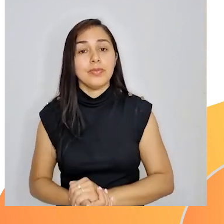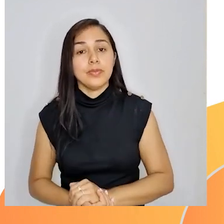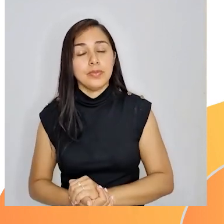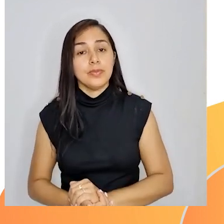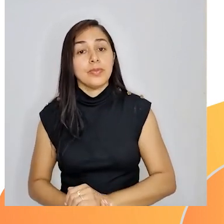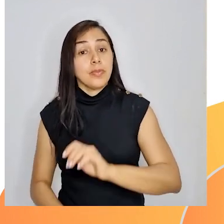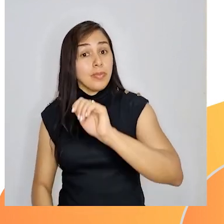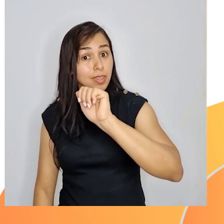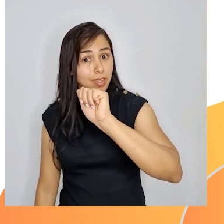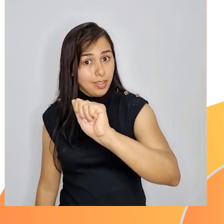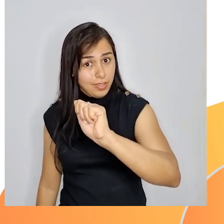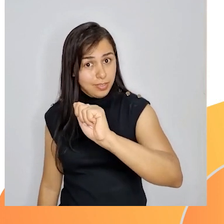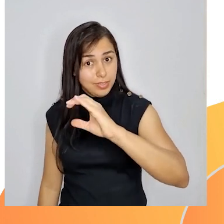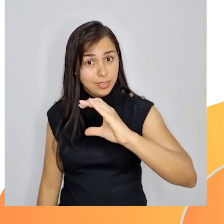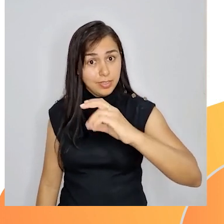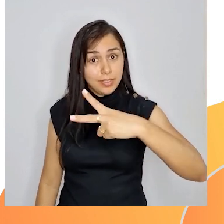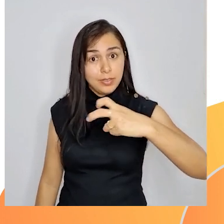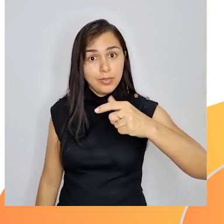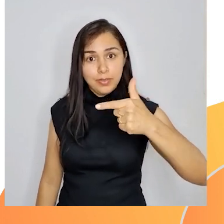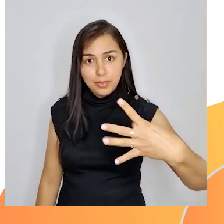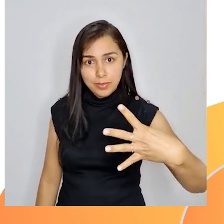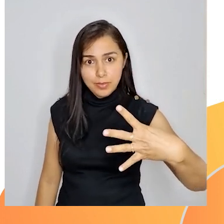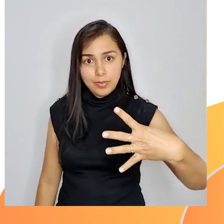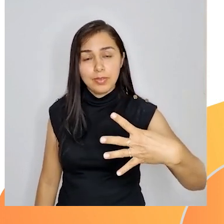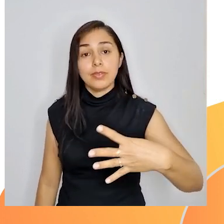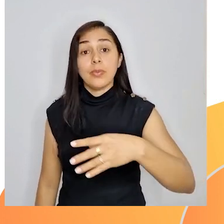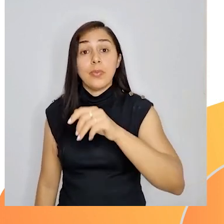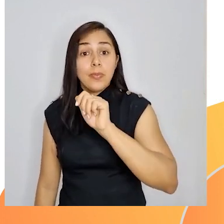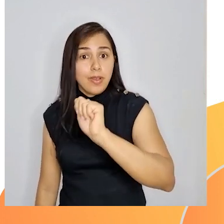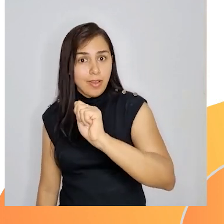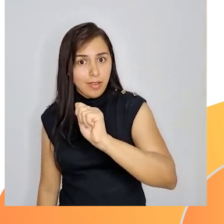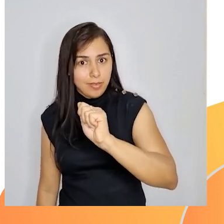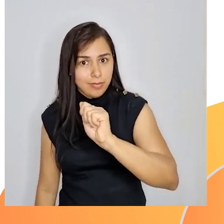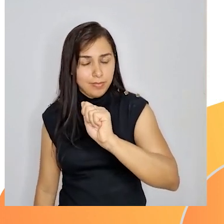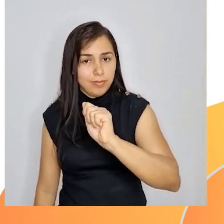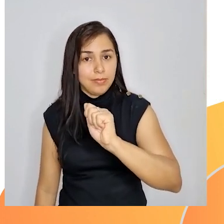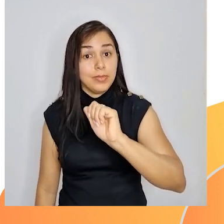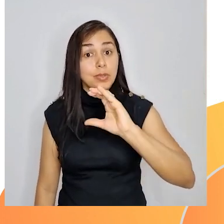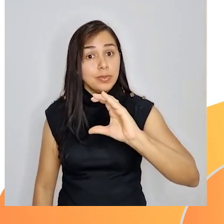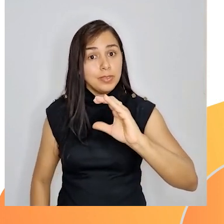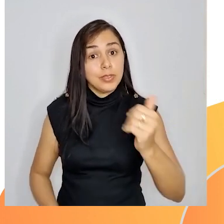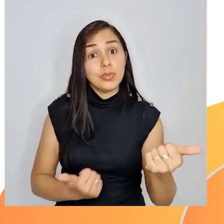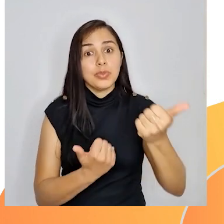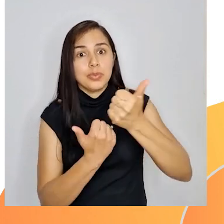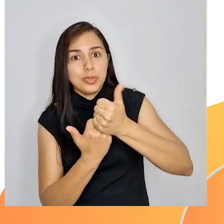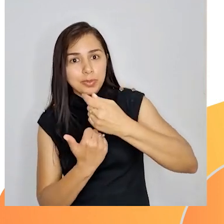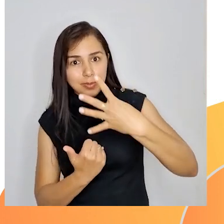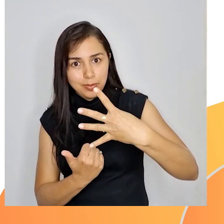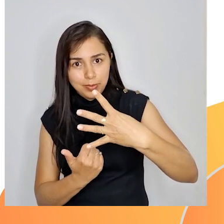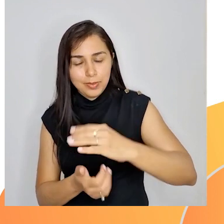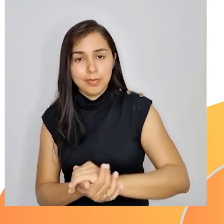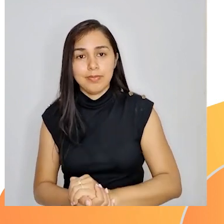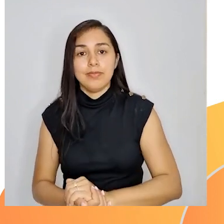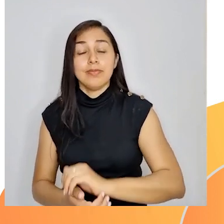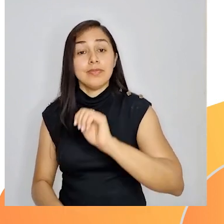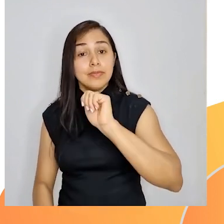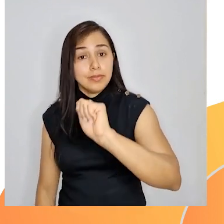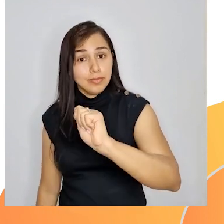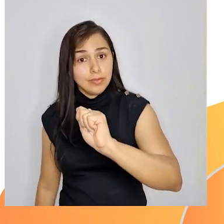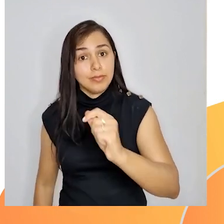vezes o c que é 4 vai ser igual a 24 24 dividindo